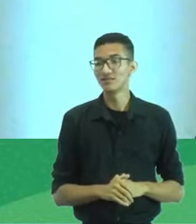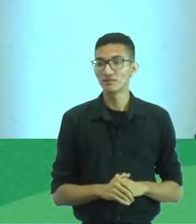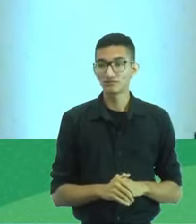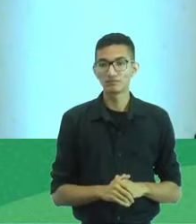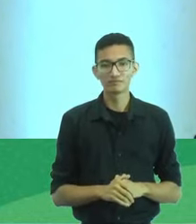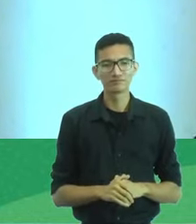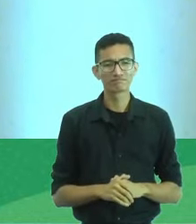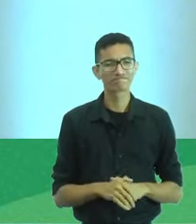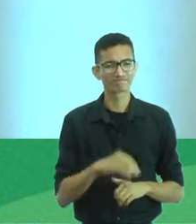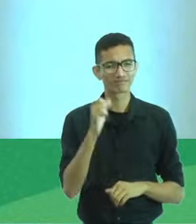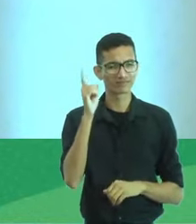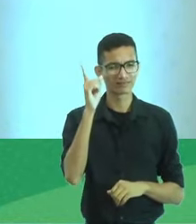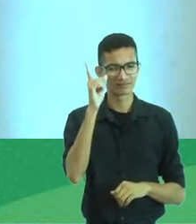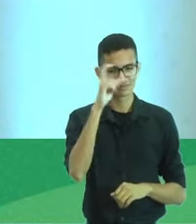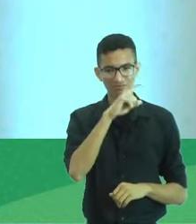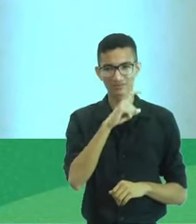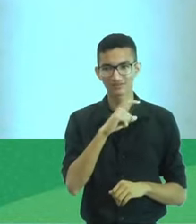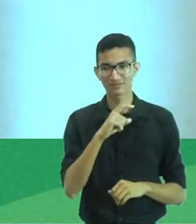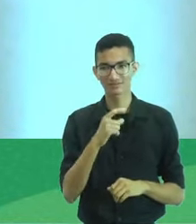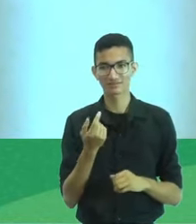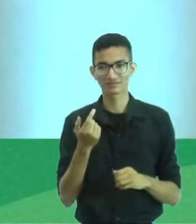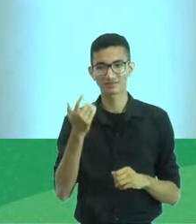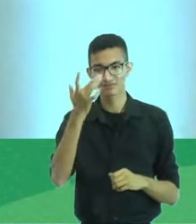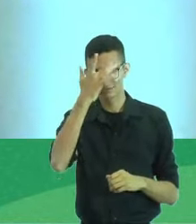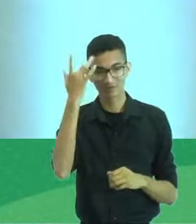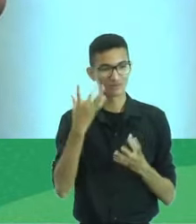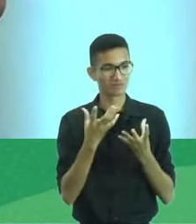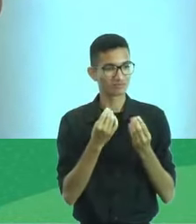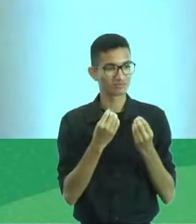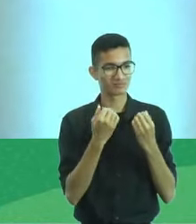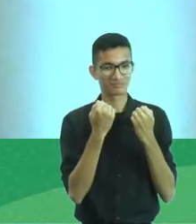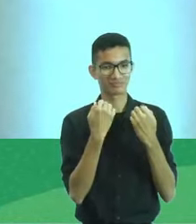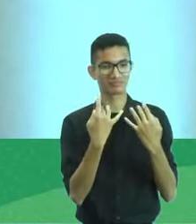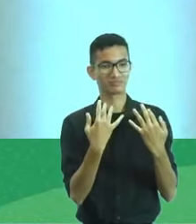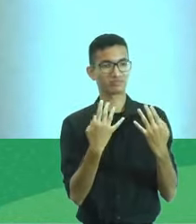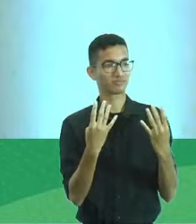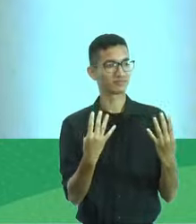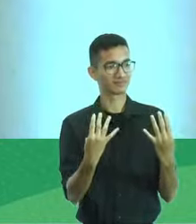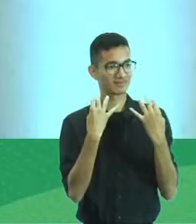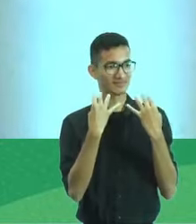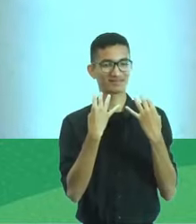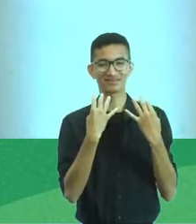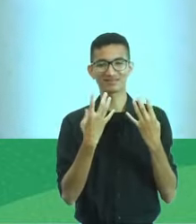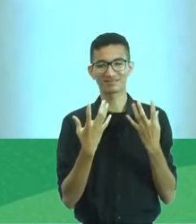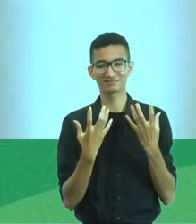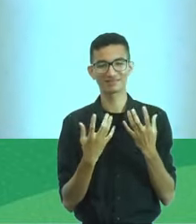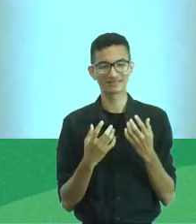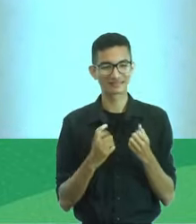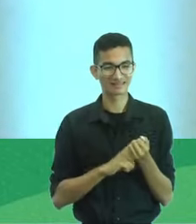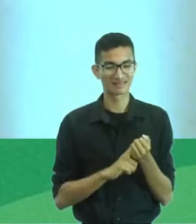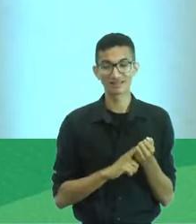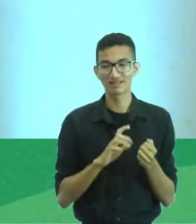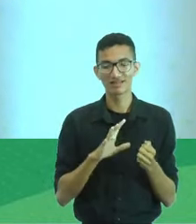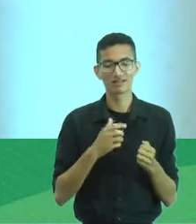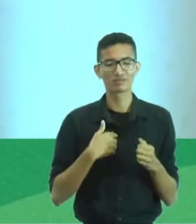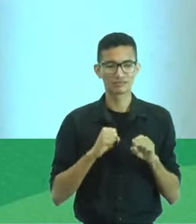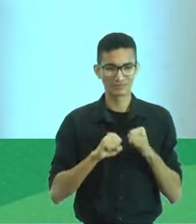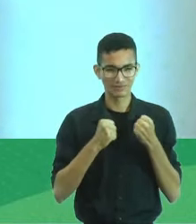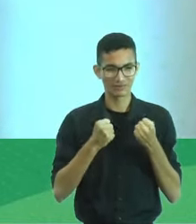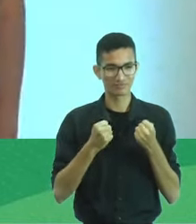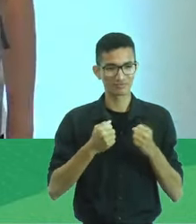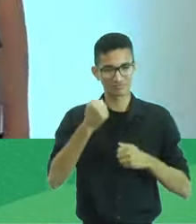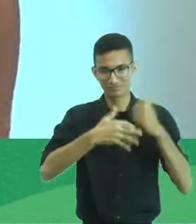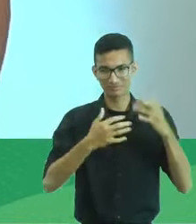o difícil muita gente tá todo mundo olhando para mim é bem complicado mas eu vou tentar dar o meu melhor aqui